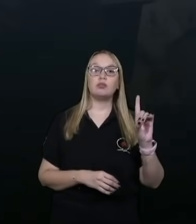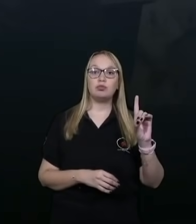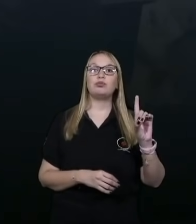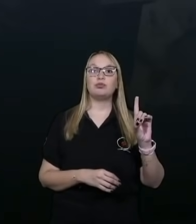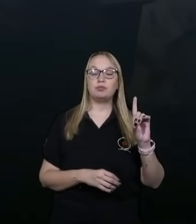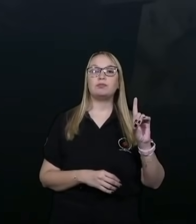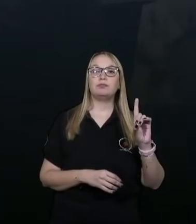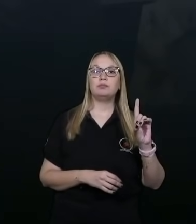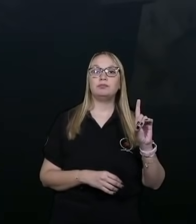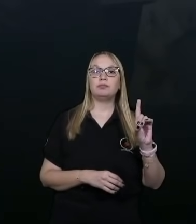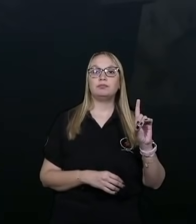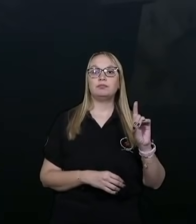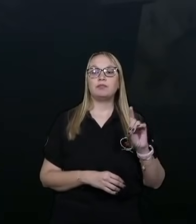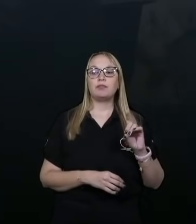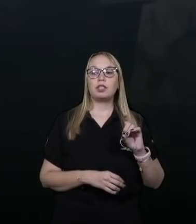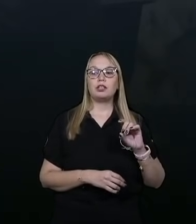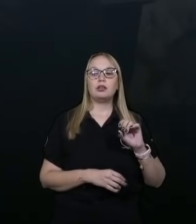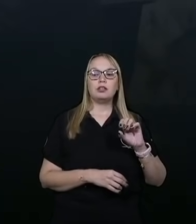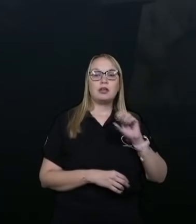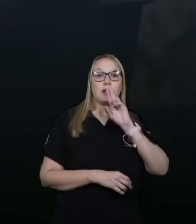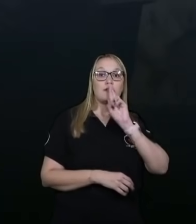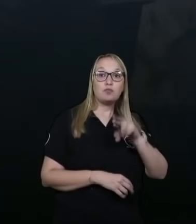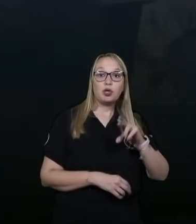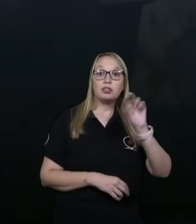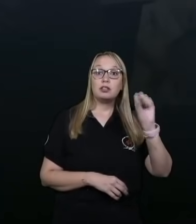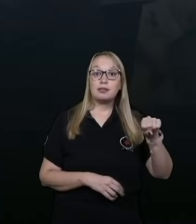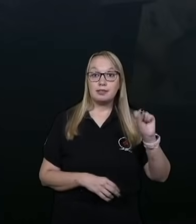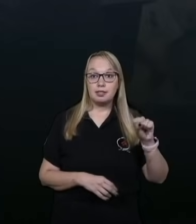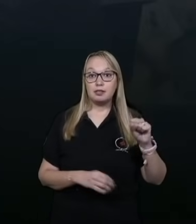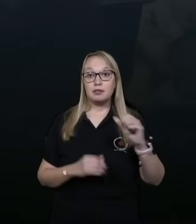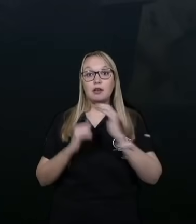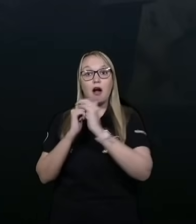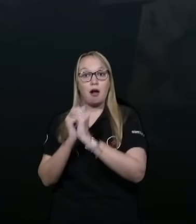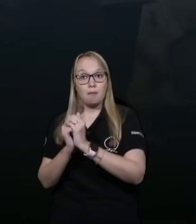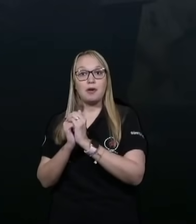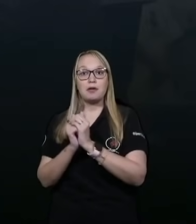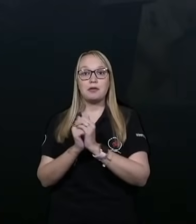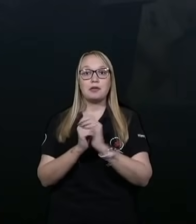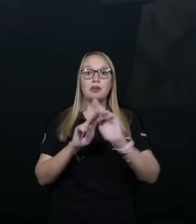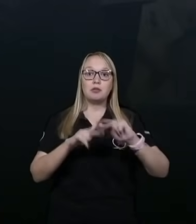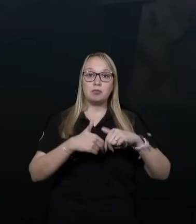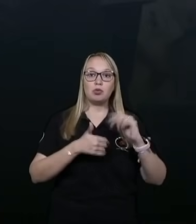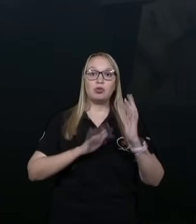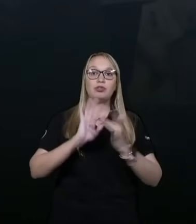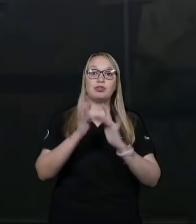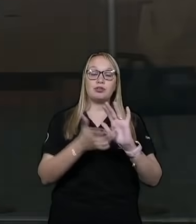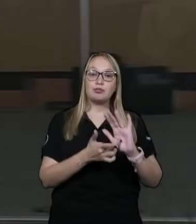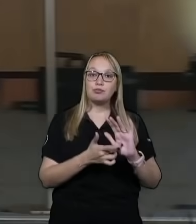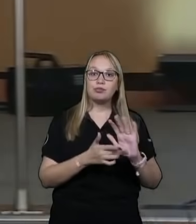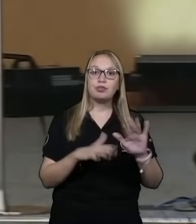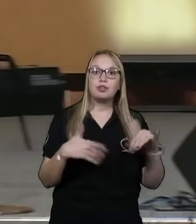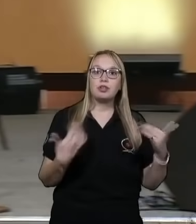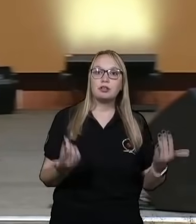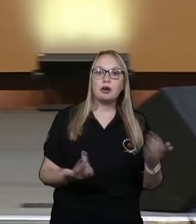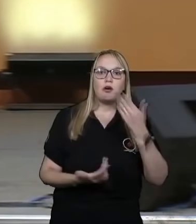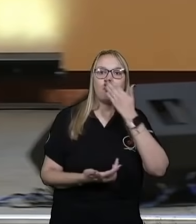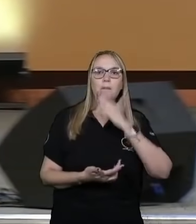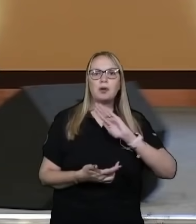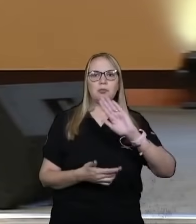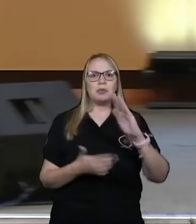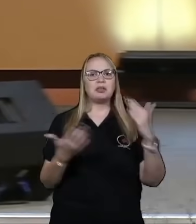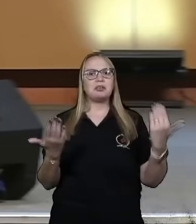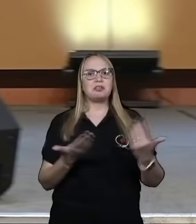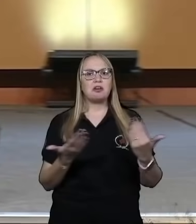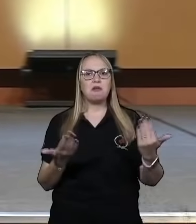são nele sim isso é em Jesus e por ele ou amém bom então não tem nenhuma promessa